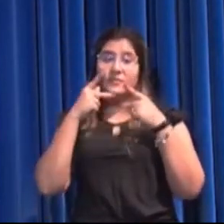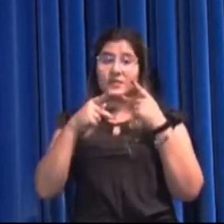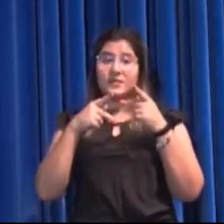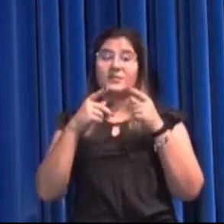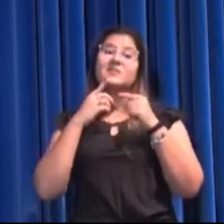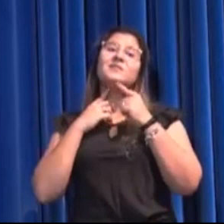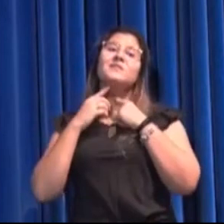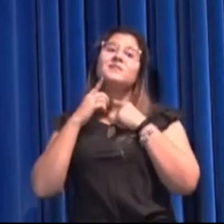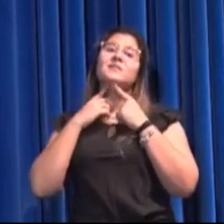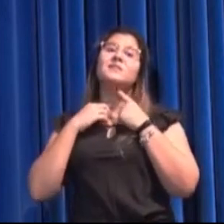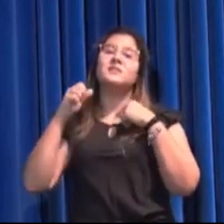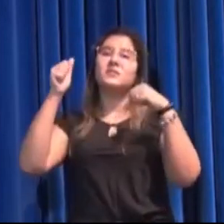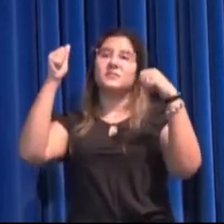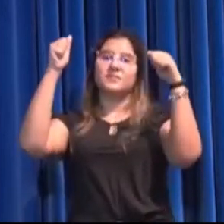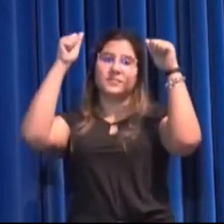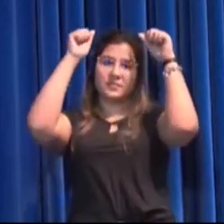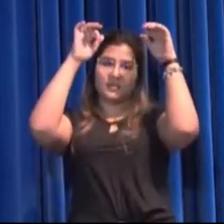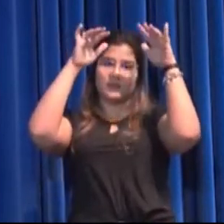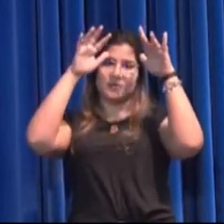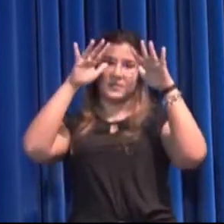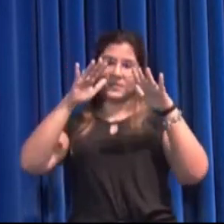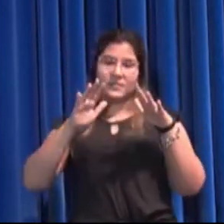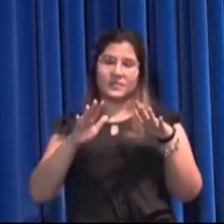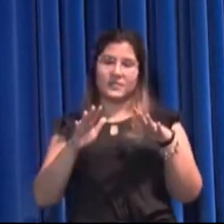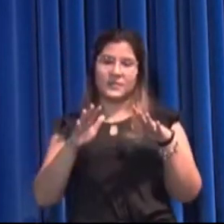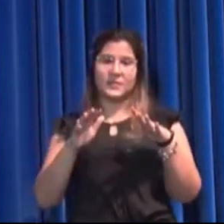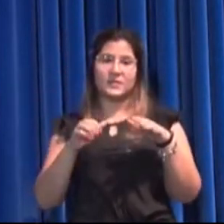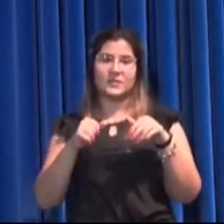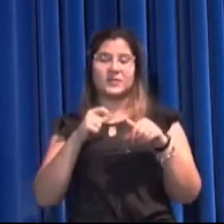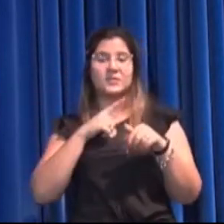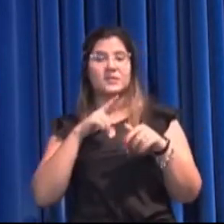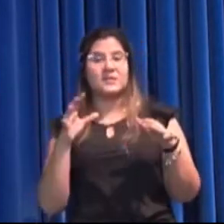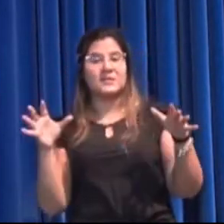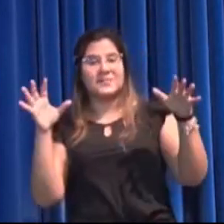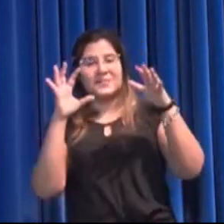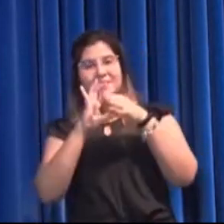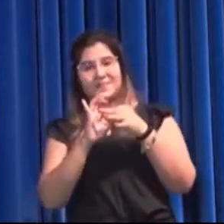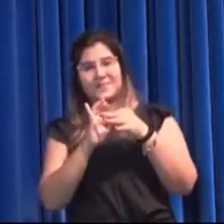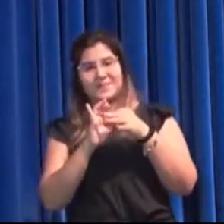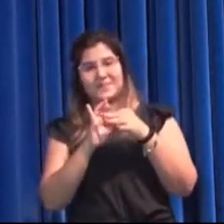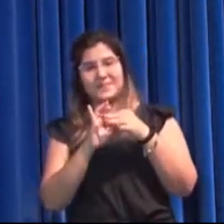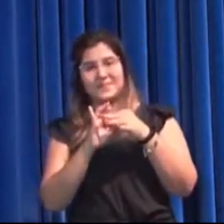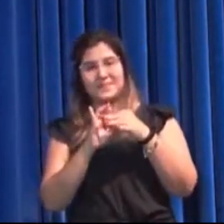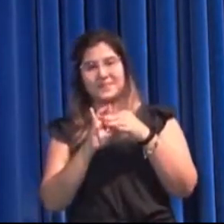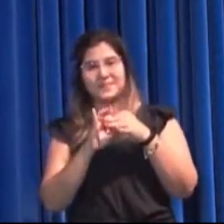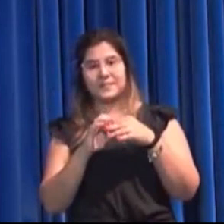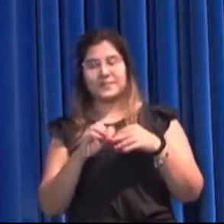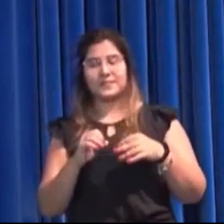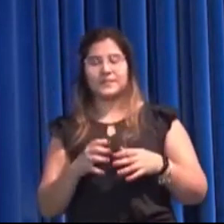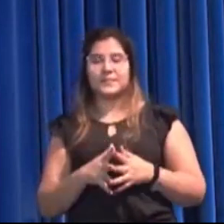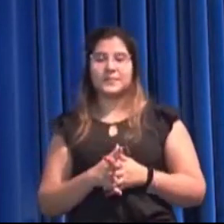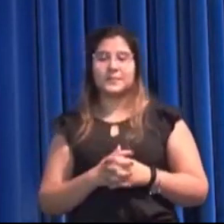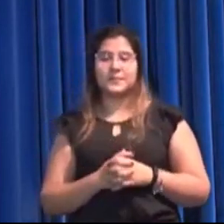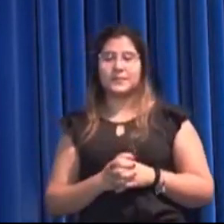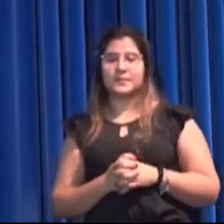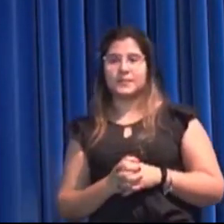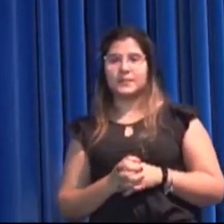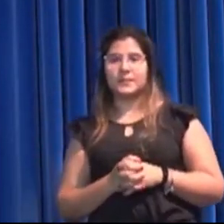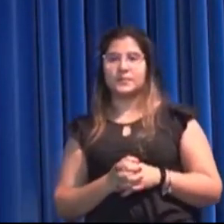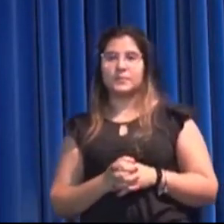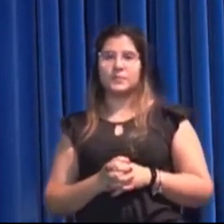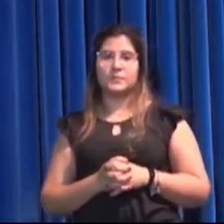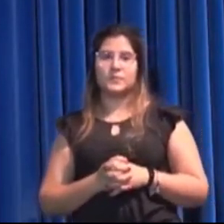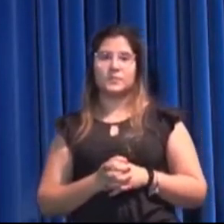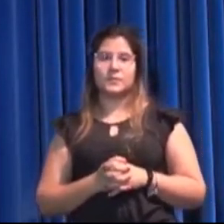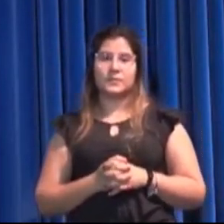de abençoar, com o desejo de ter intimidade. Eu quero abrir um parênteses aqui com vocês hoje,